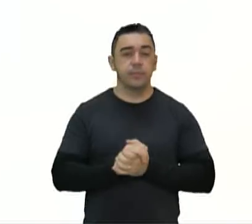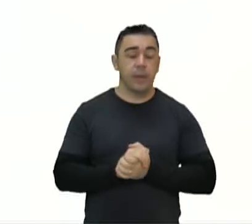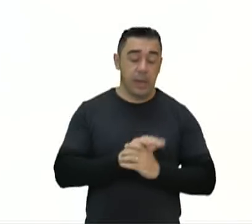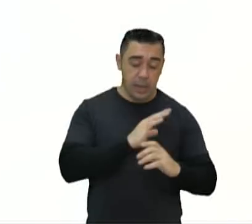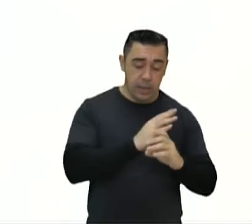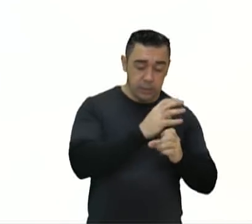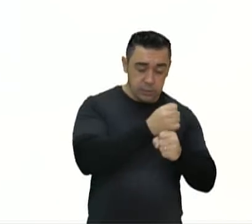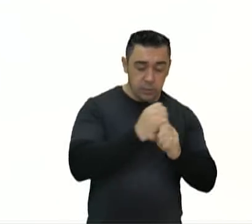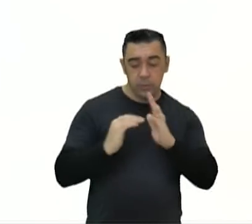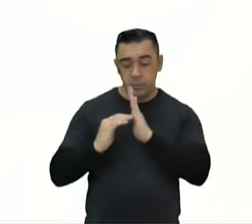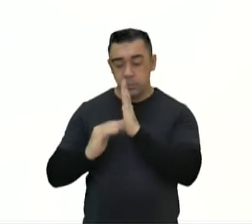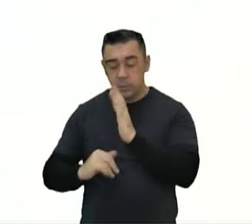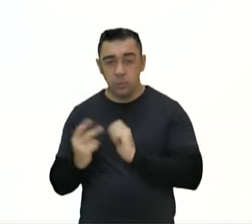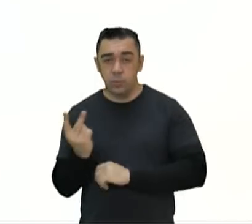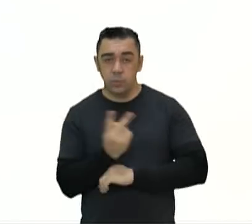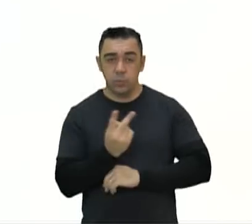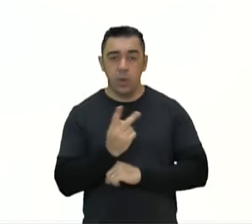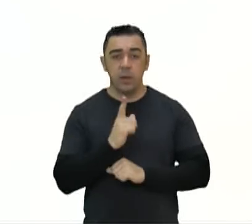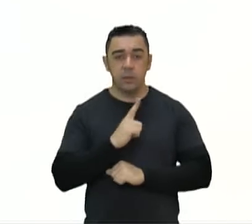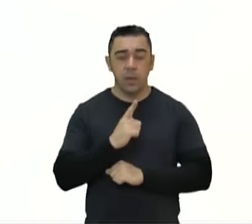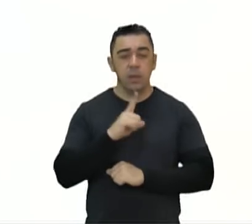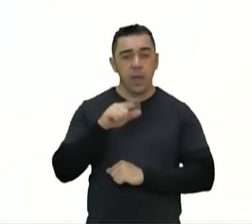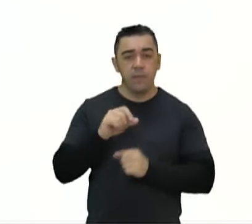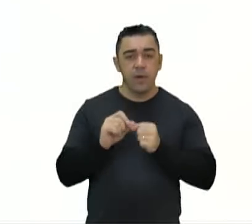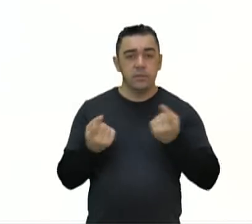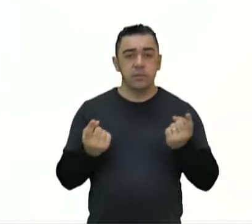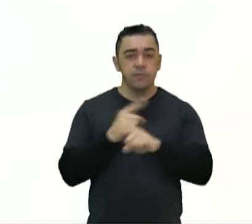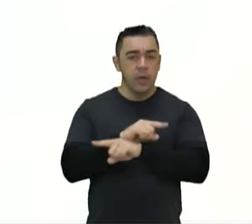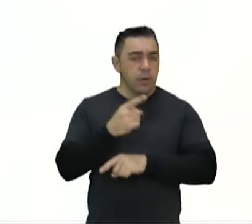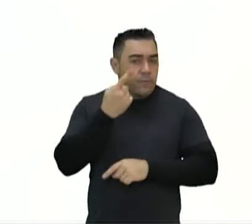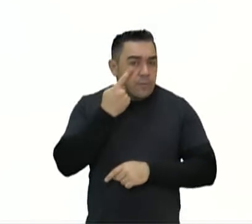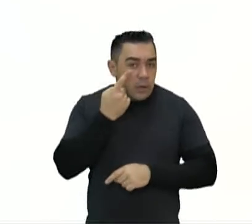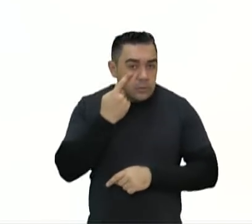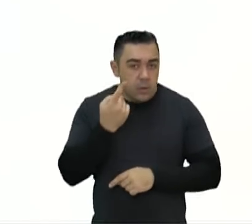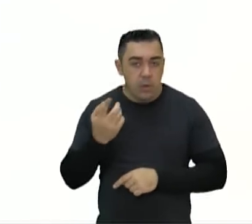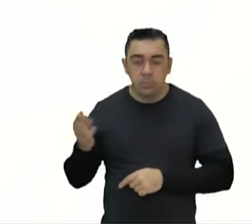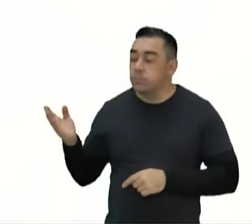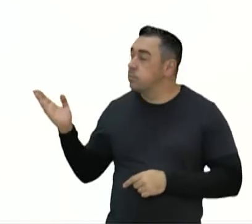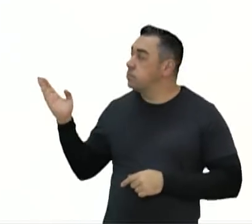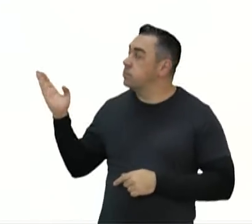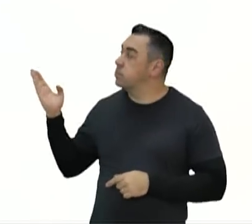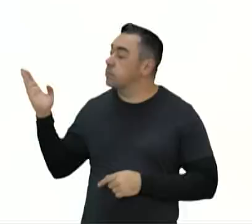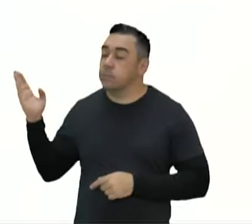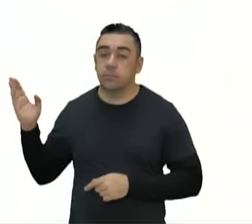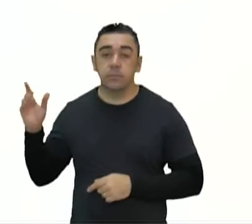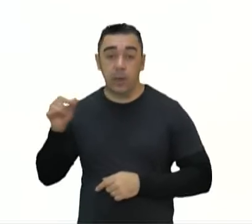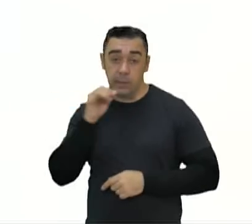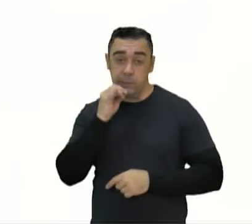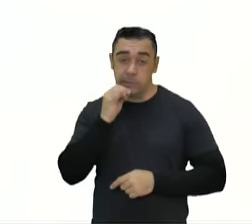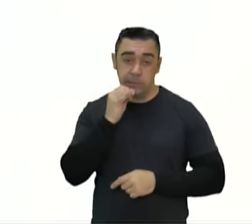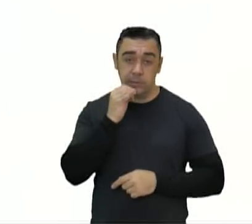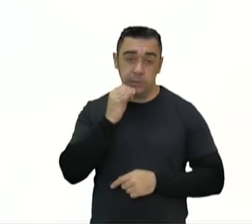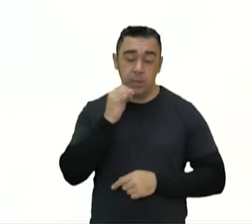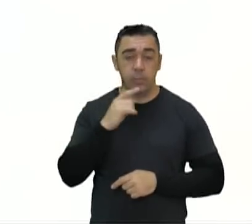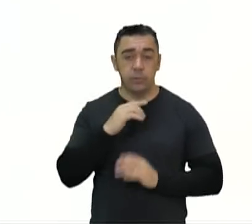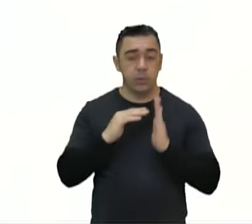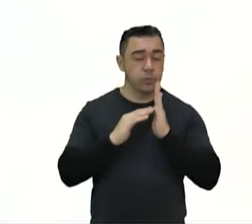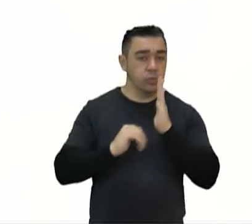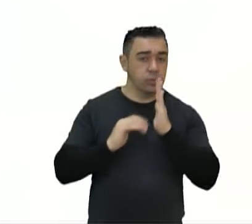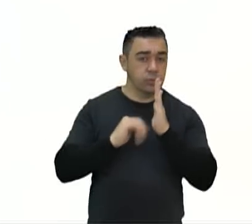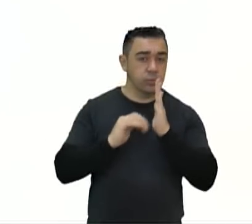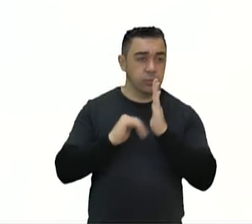e subtração são operações inversas. Veja, na subtração,